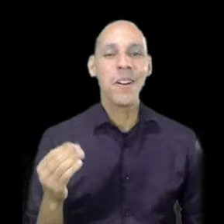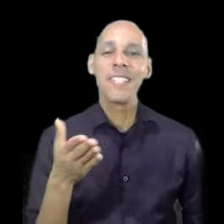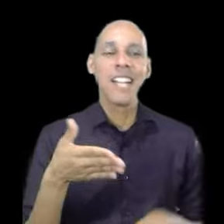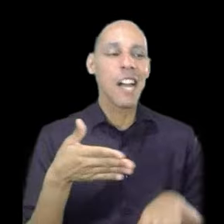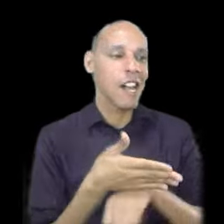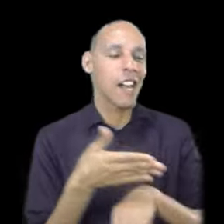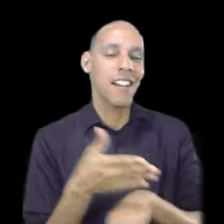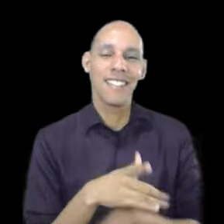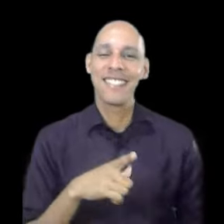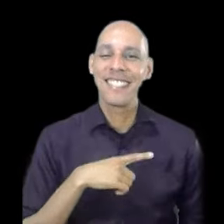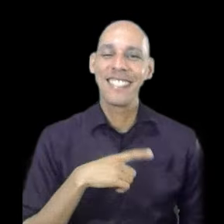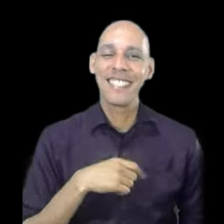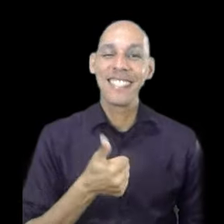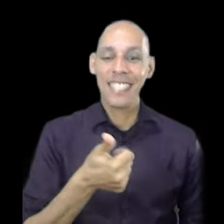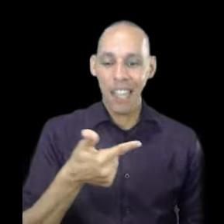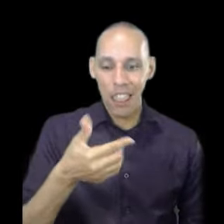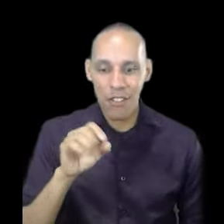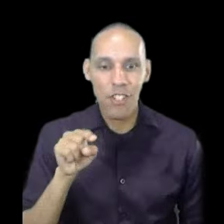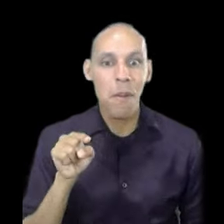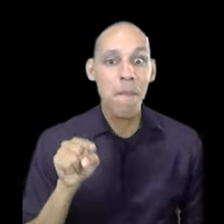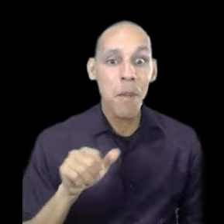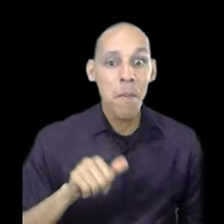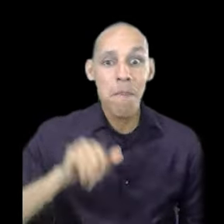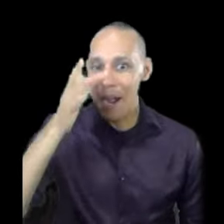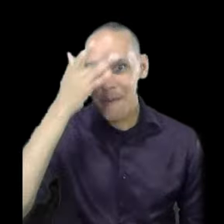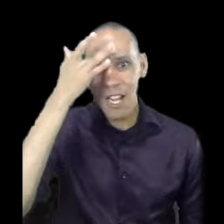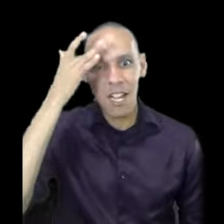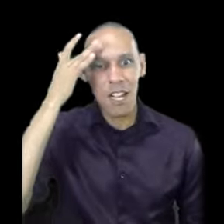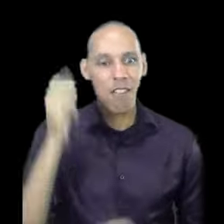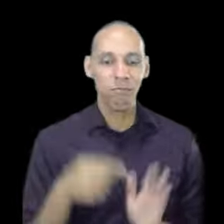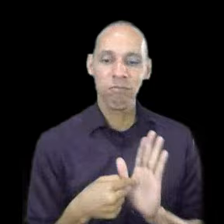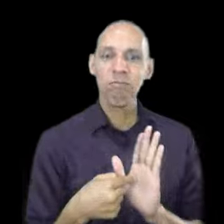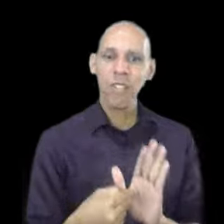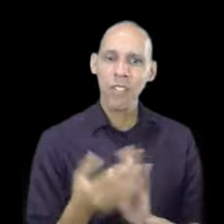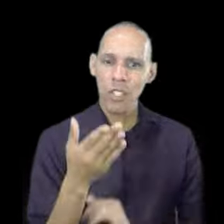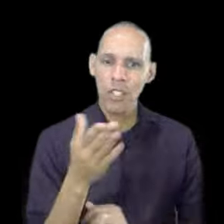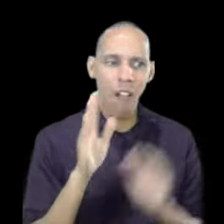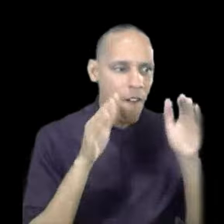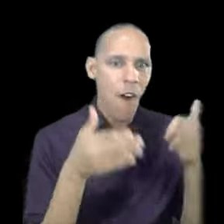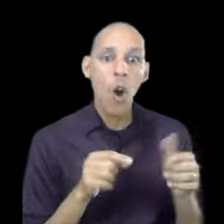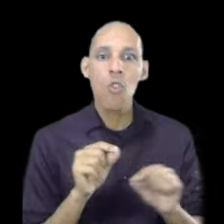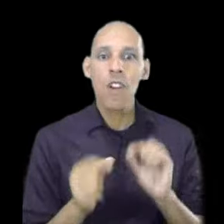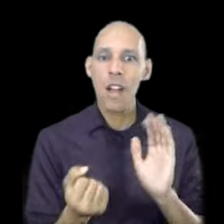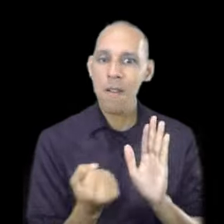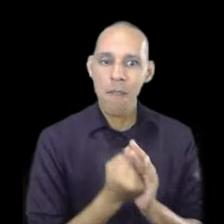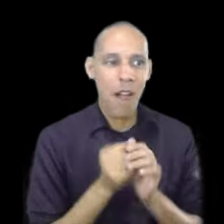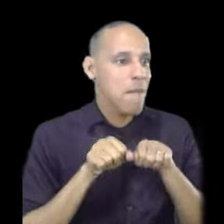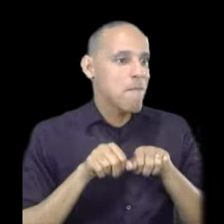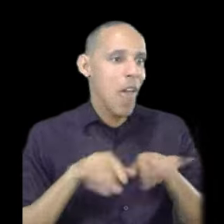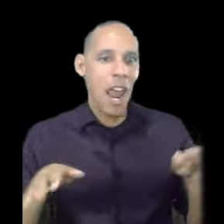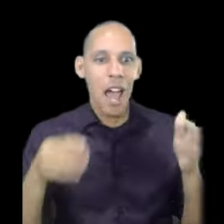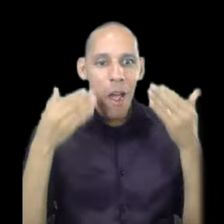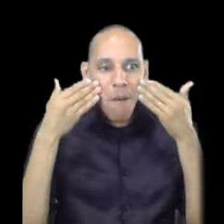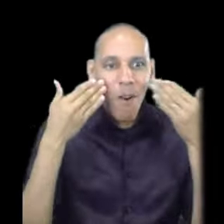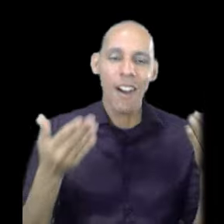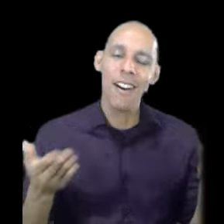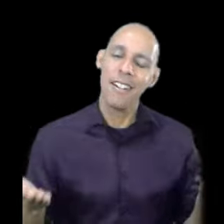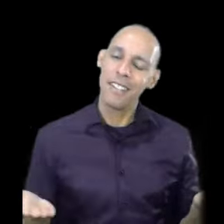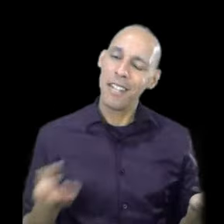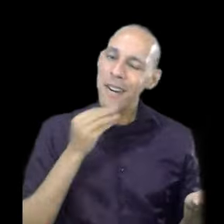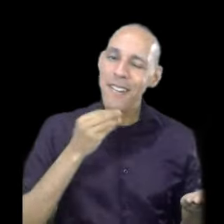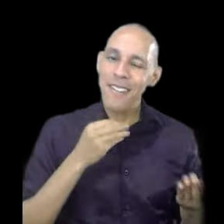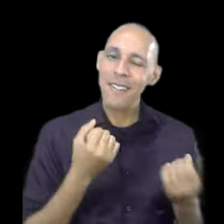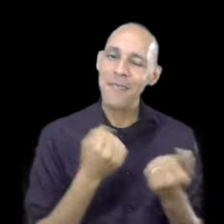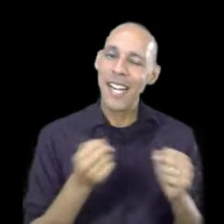mais de 120 mil pessoas. Se o seu foco é colocar a sua marca no mercado, essa é a sua grande